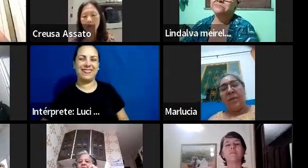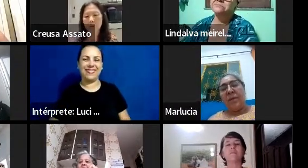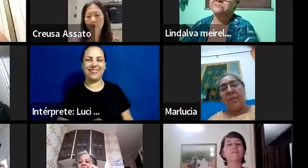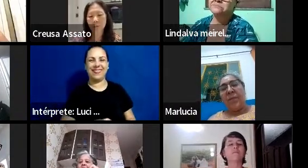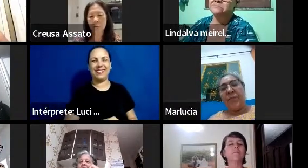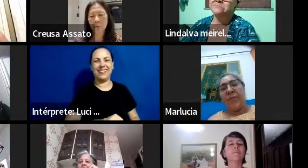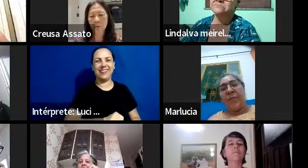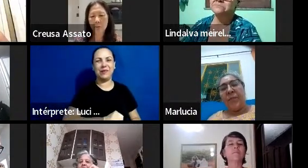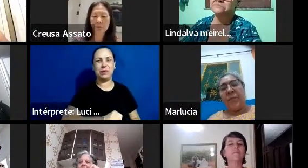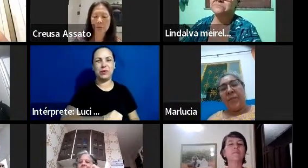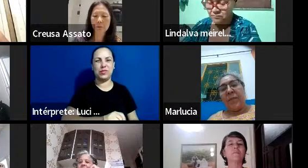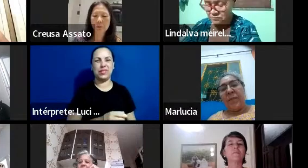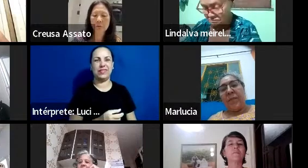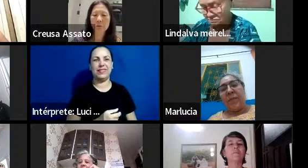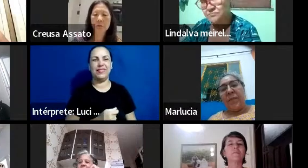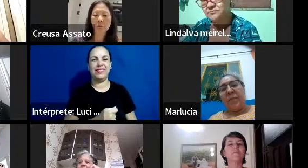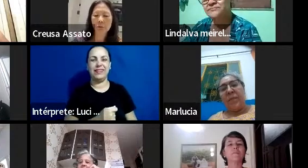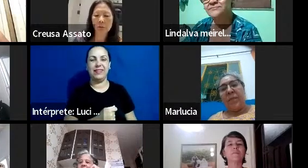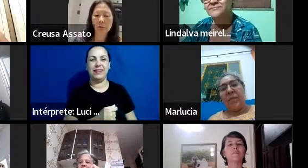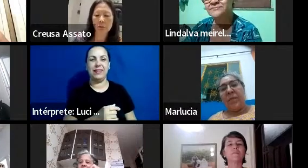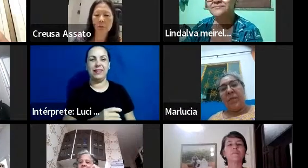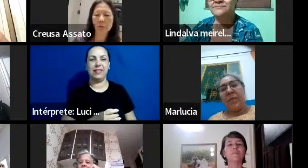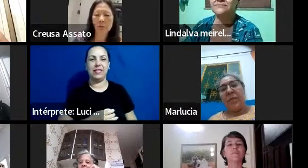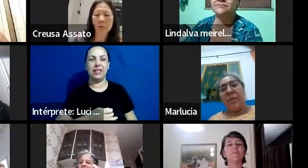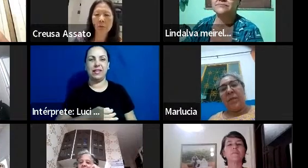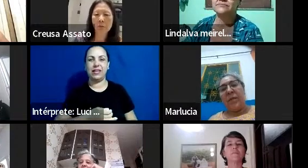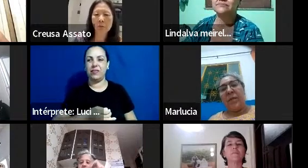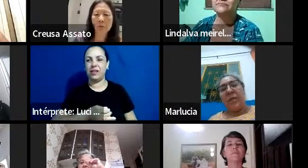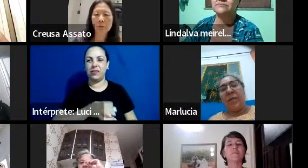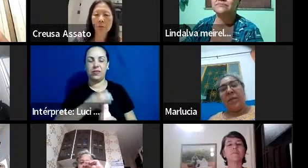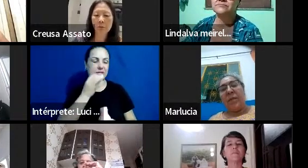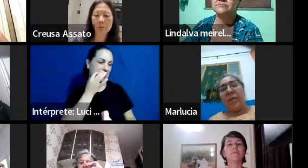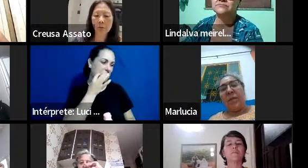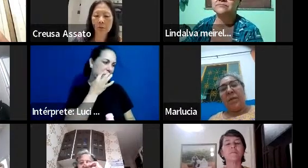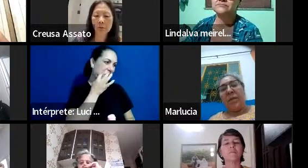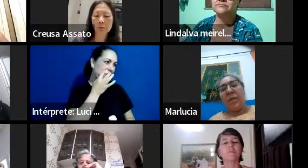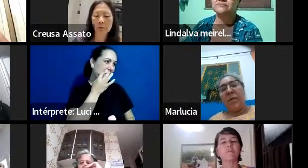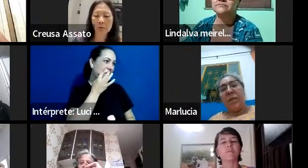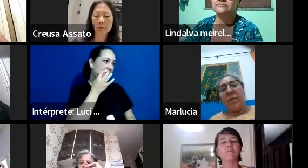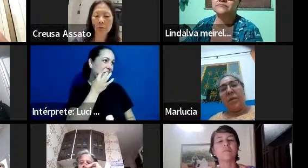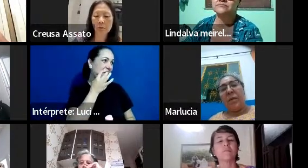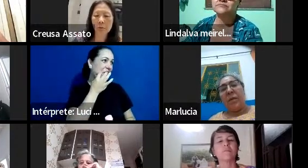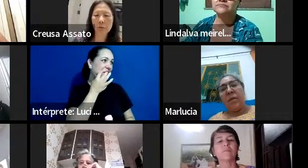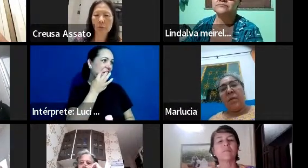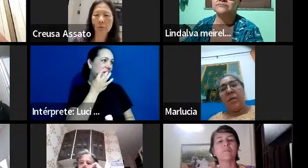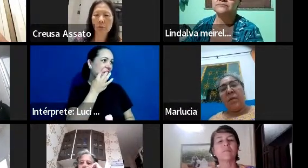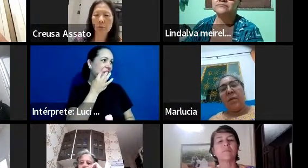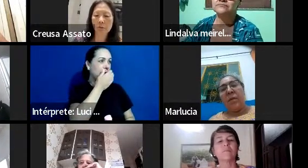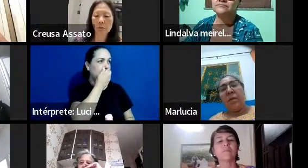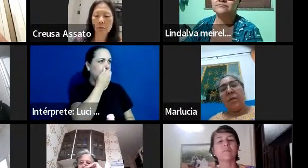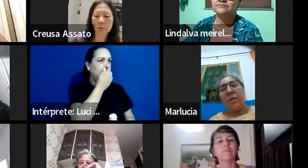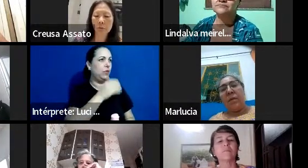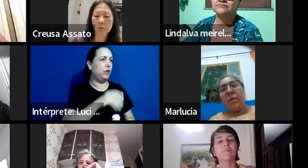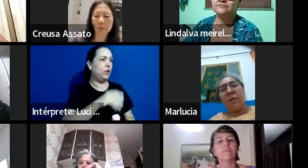energia aqui, viu? É? Não, aqui em Ah, Santa Catarina hoje verdade. teve até sol. Aqui tá